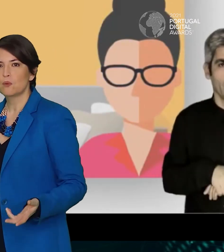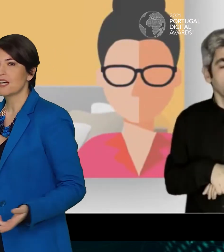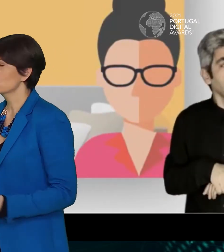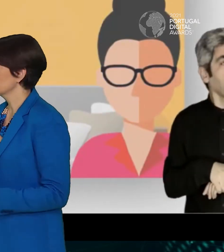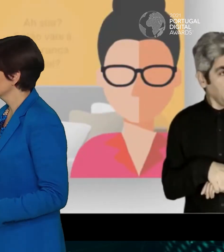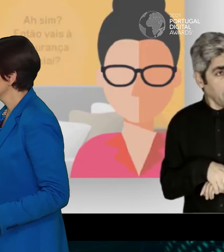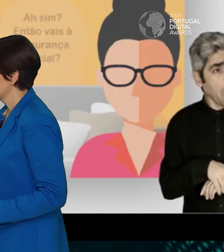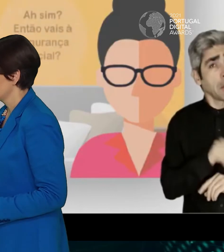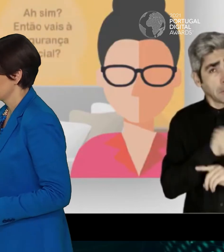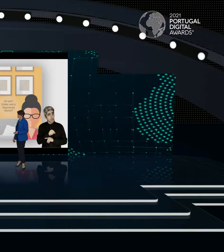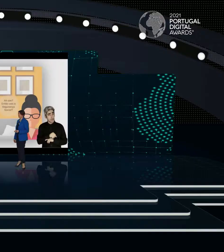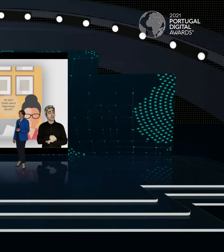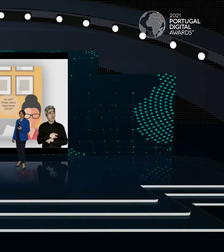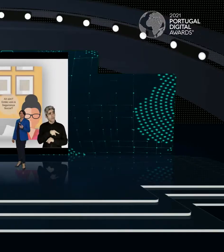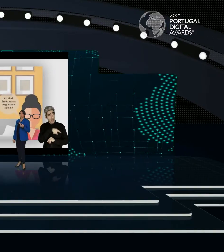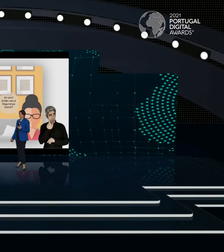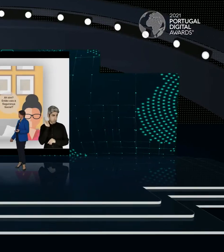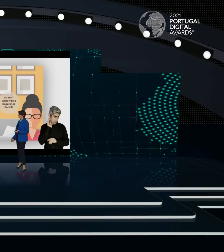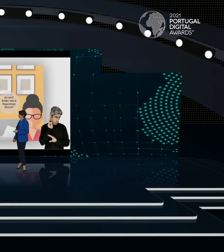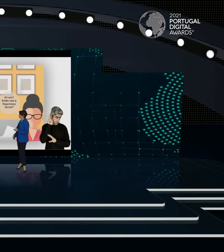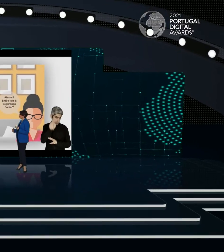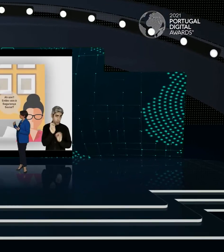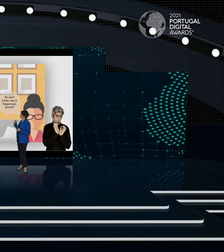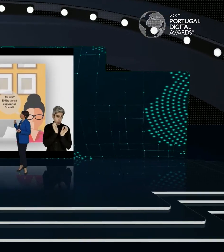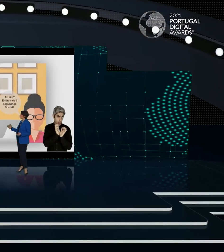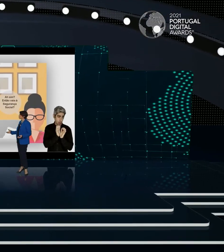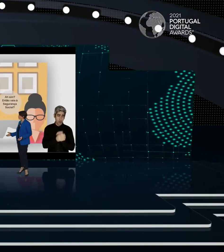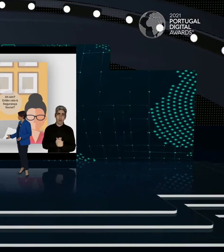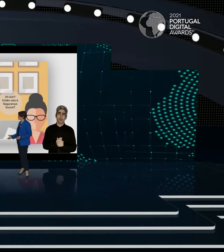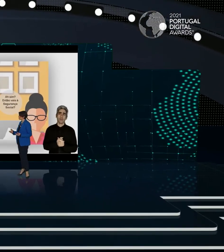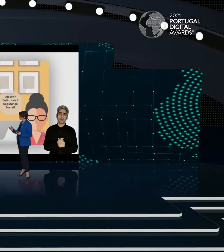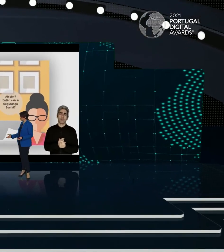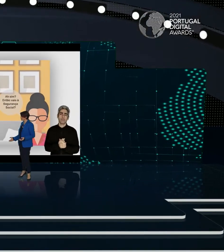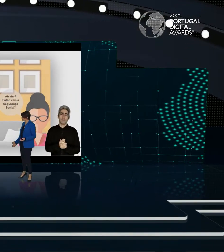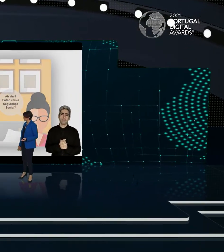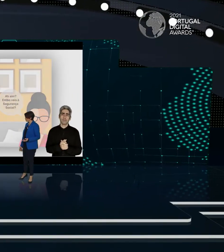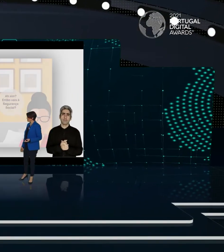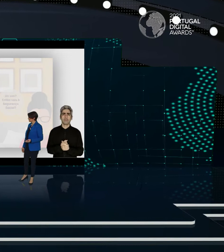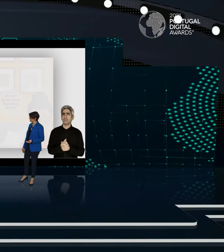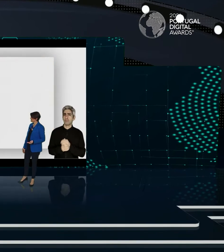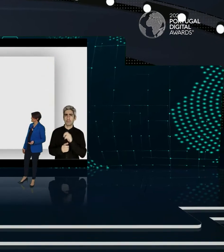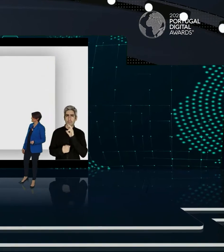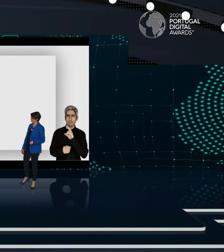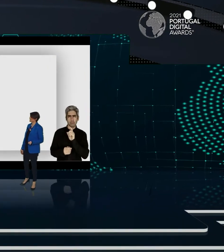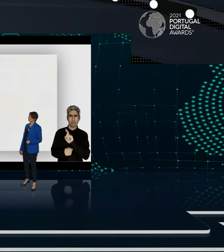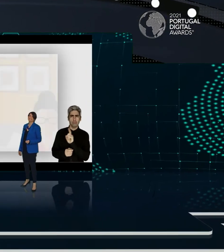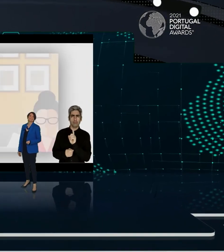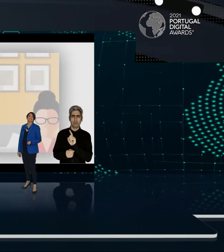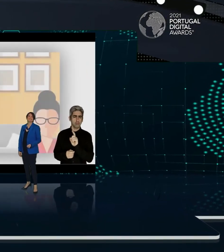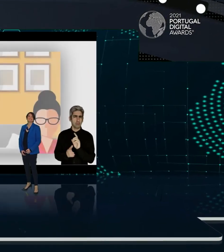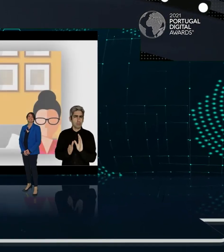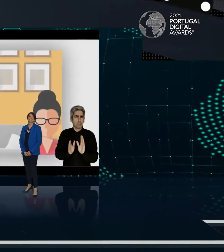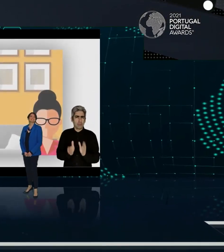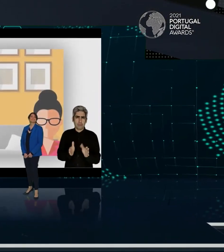podia acompanhar o estado do seu processo. Mas, Paula, também foram muitos desafios do lado do sistema de informação. É verdade, Ana.